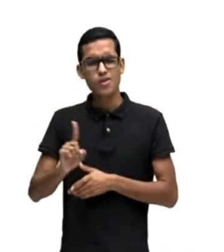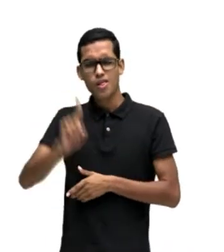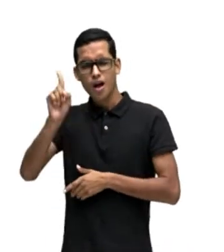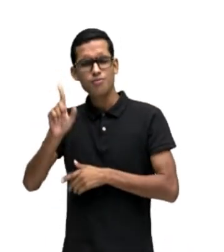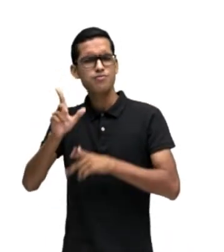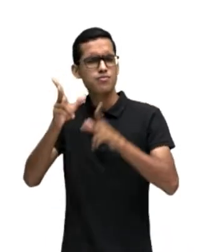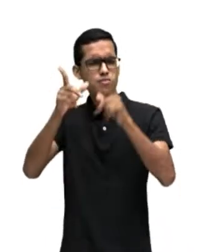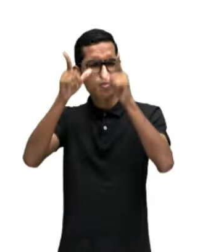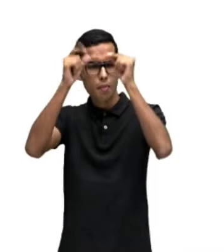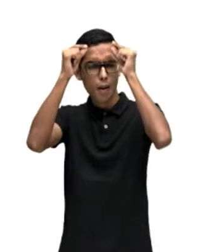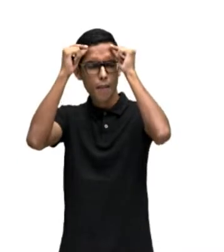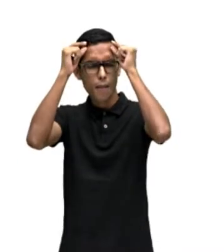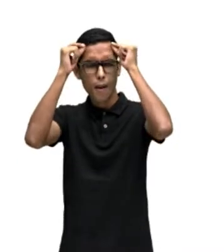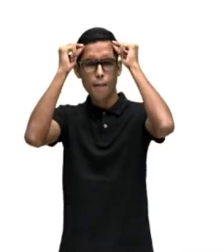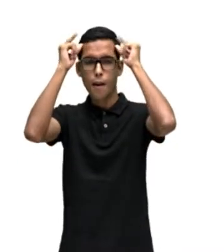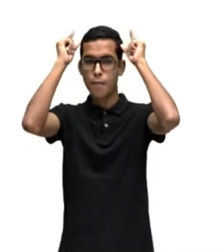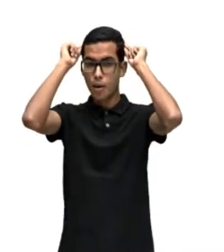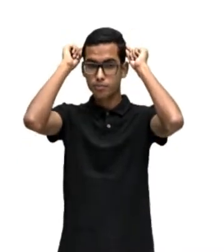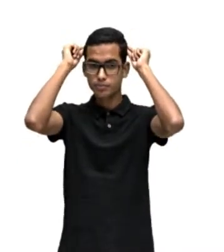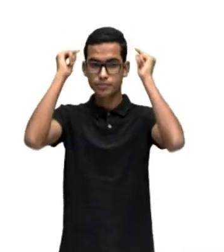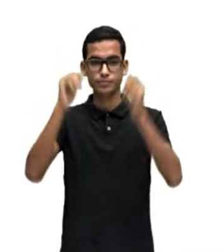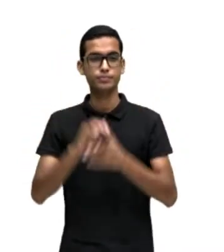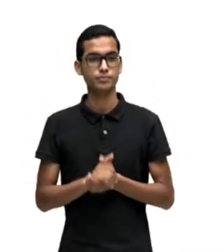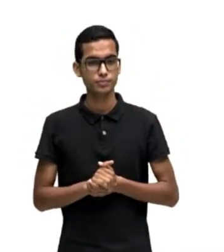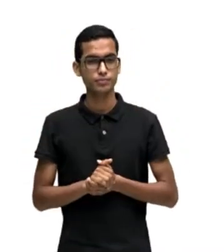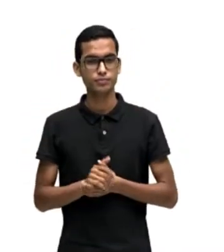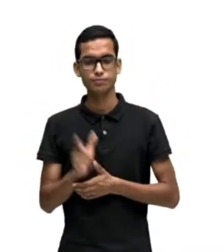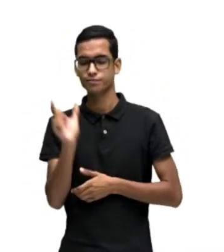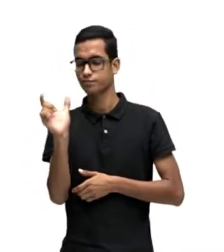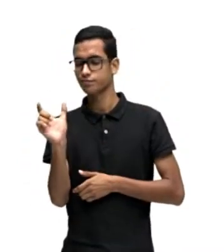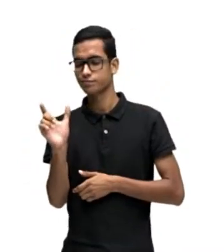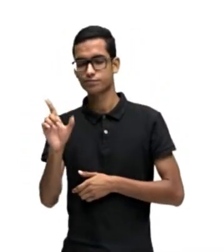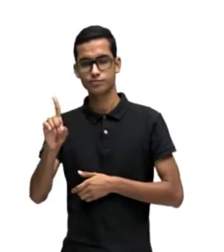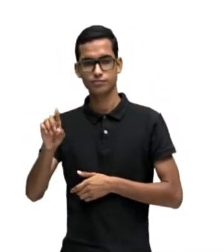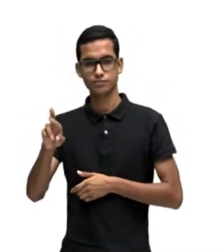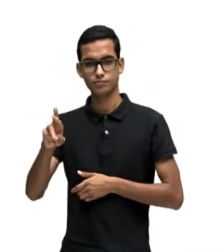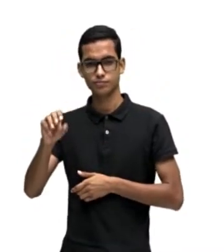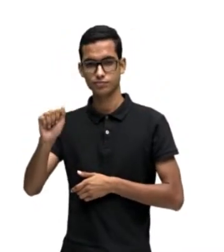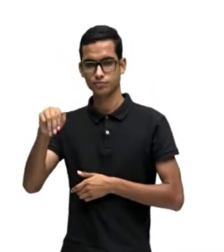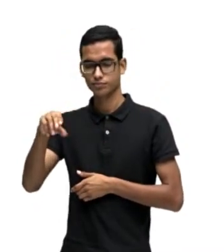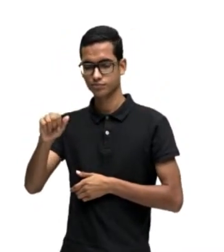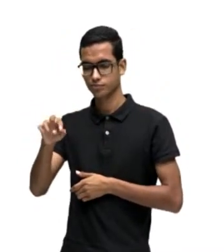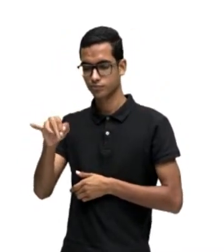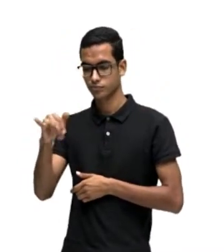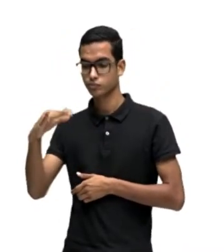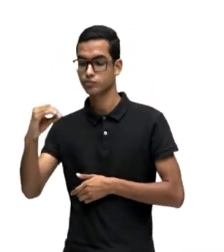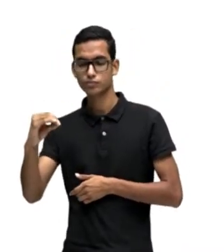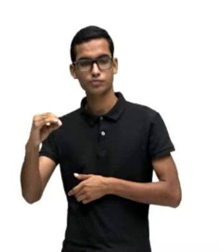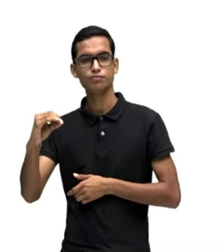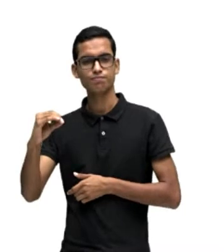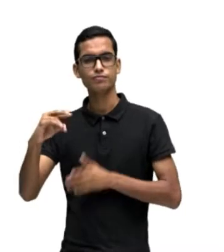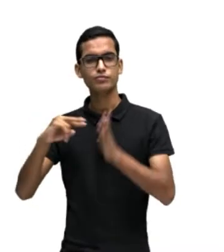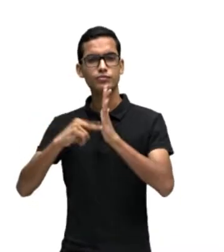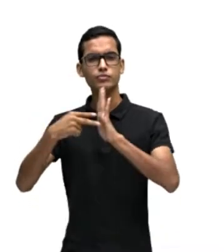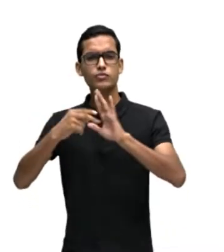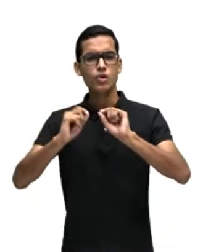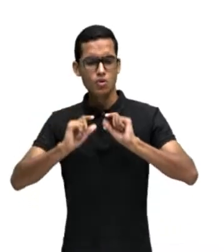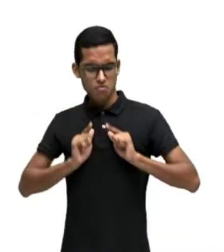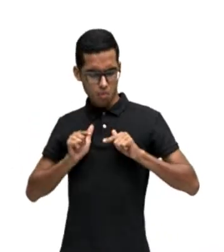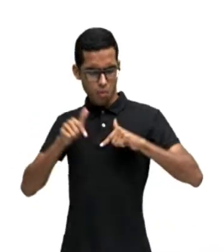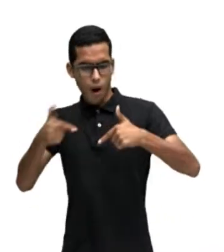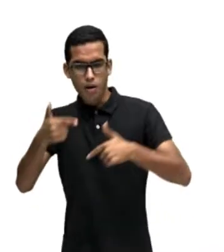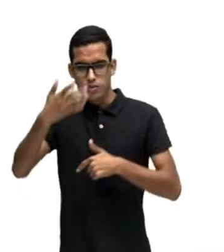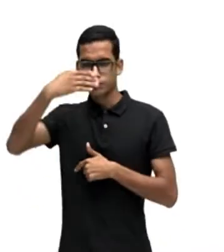termo dramático quer dizer drama, ou seja, ação, certo? Quando eu estou falando dessa forma,